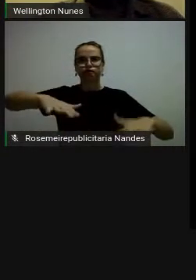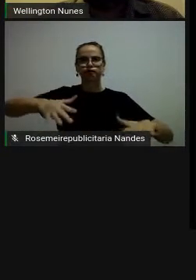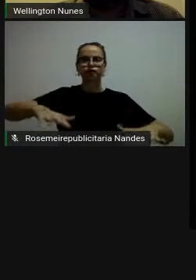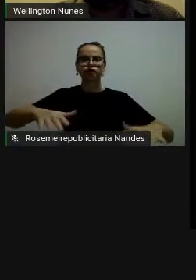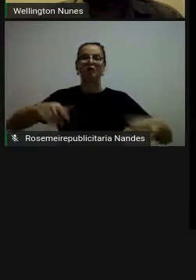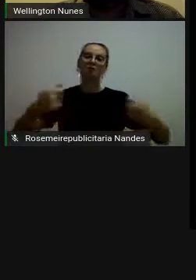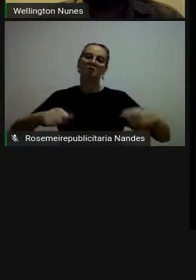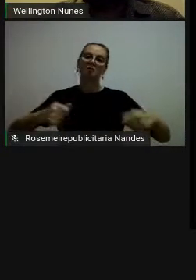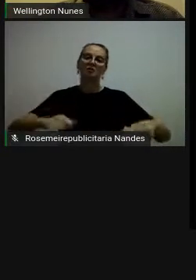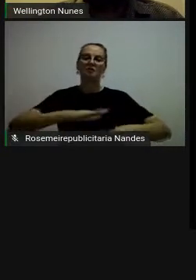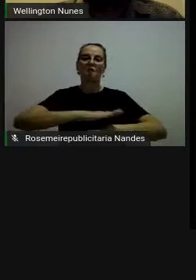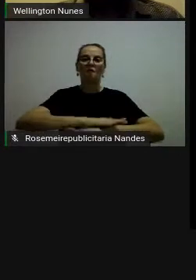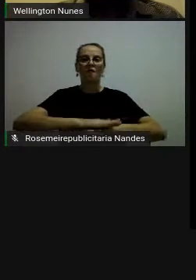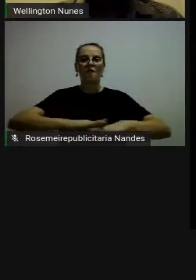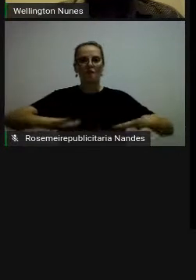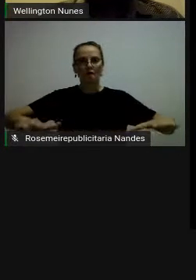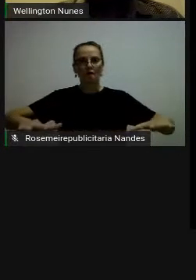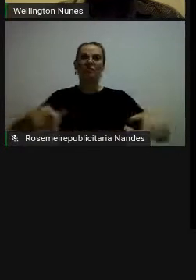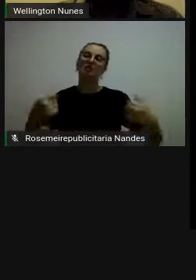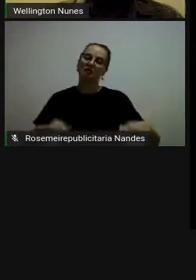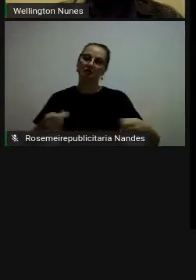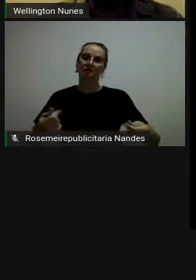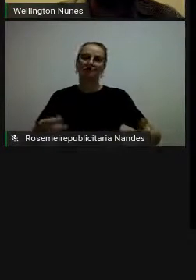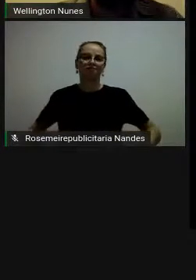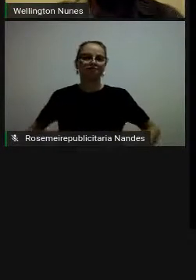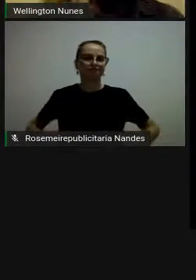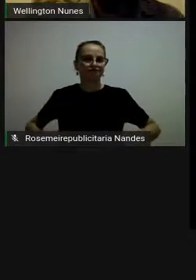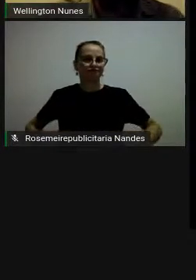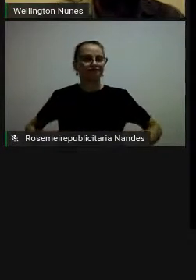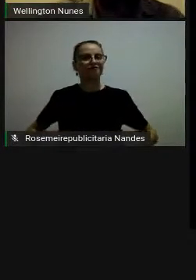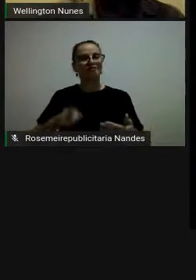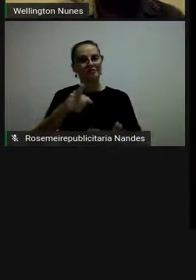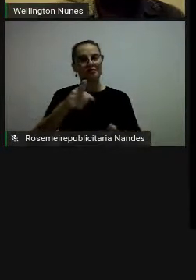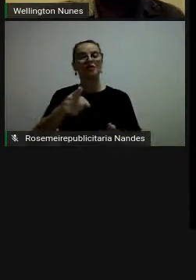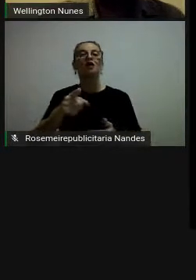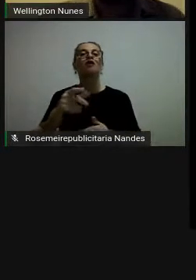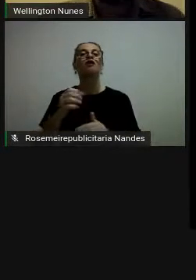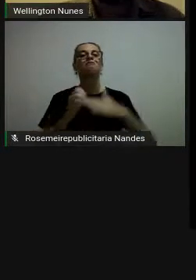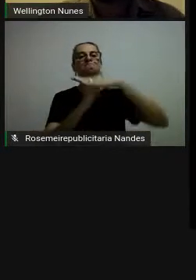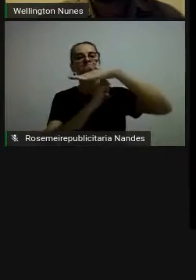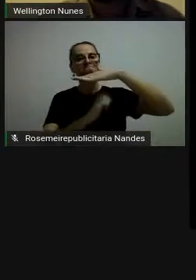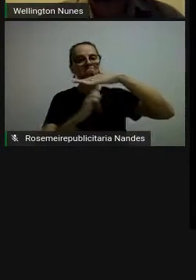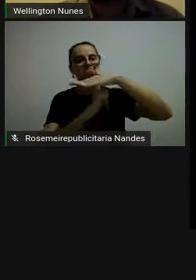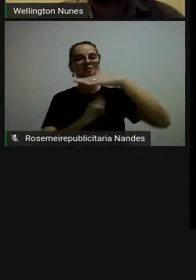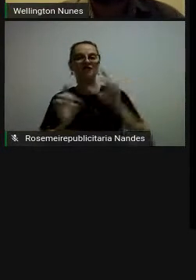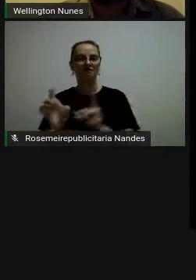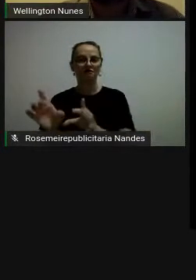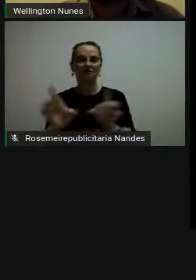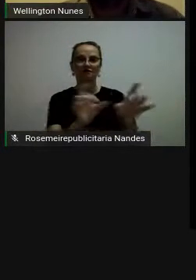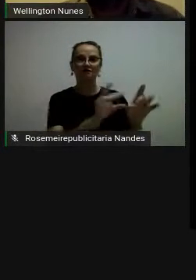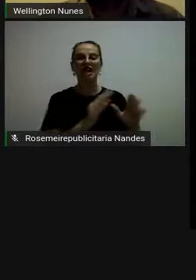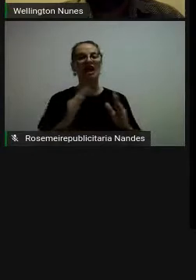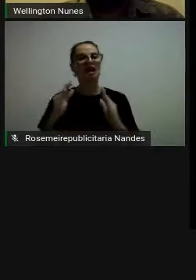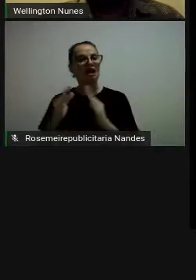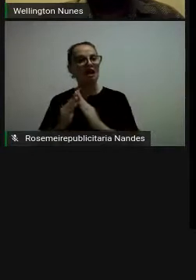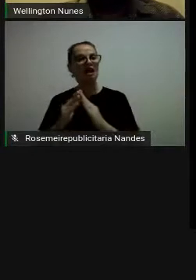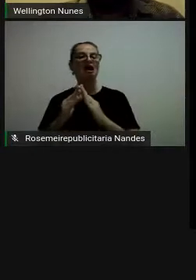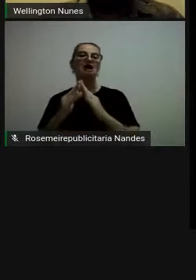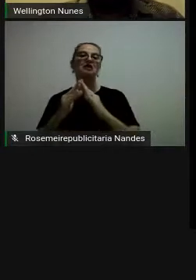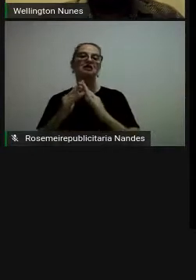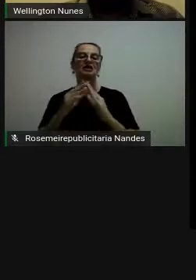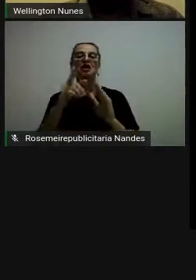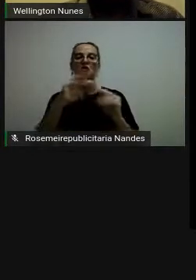um custo financeiro, né? Então, isso é usado pelas imobiliárias para poder precificar alguns